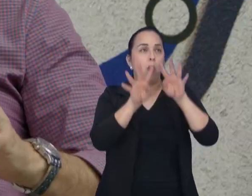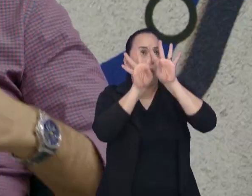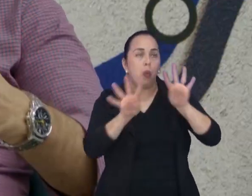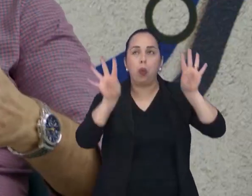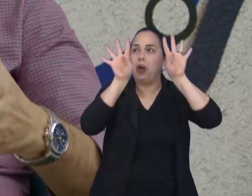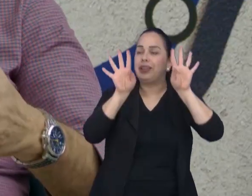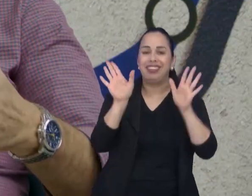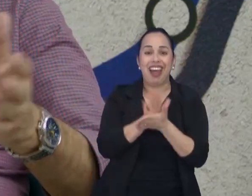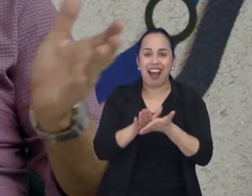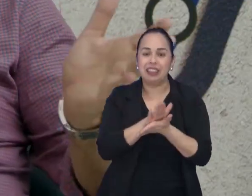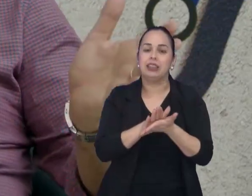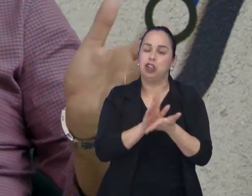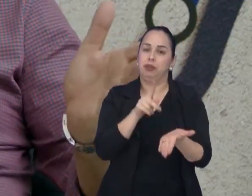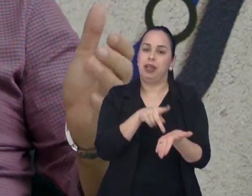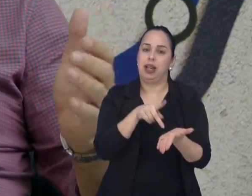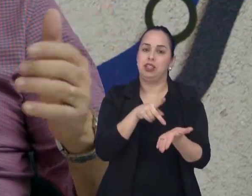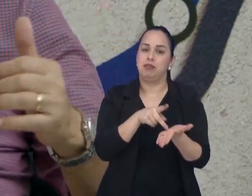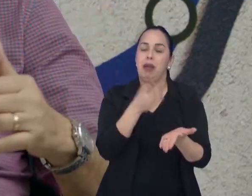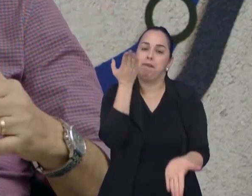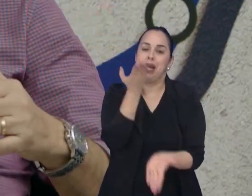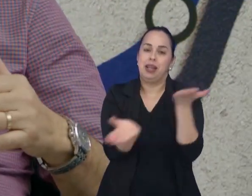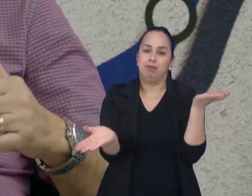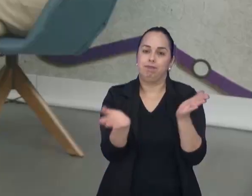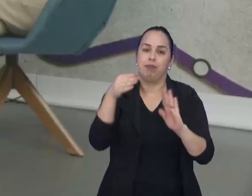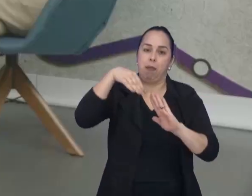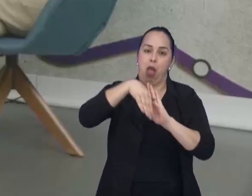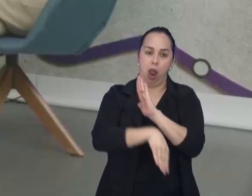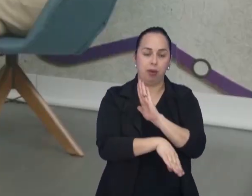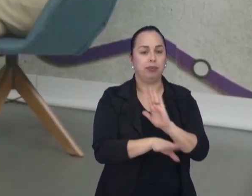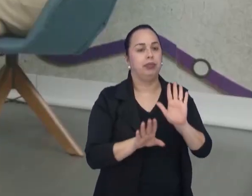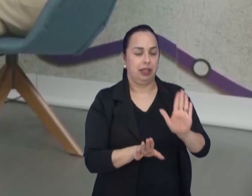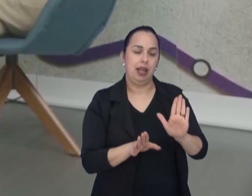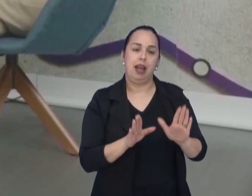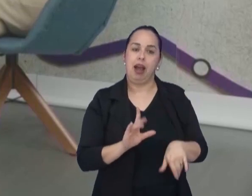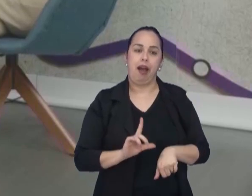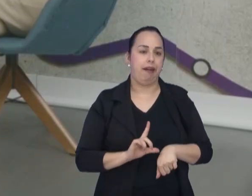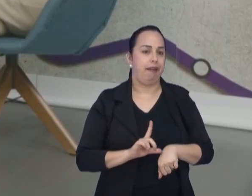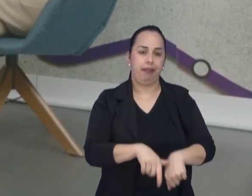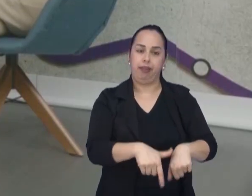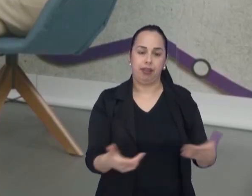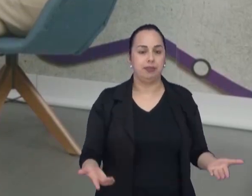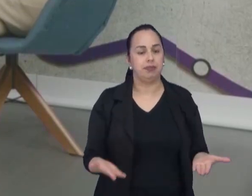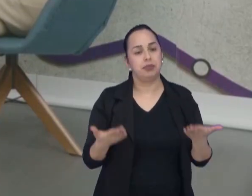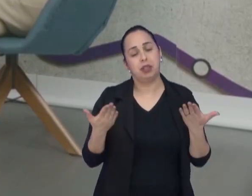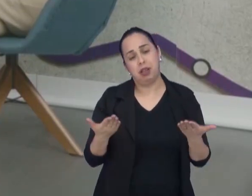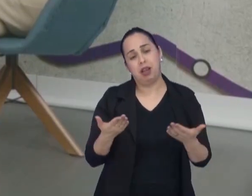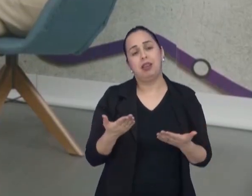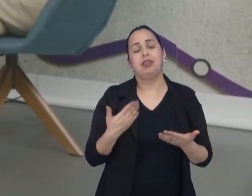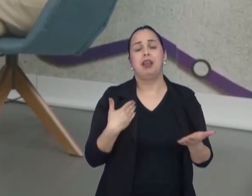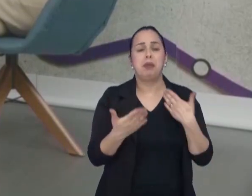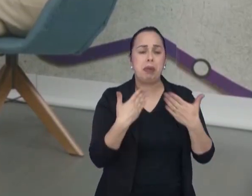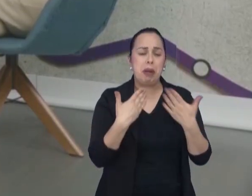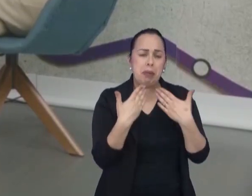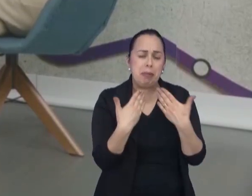loja, ele realmente vai perder para a concorrência, né? Fica para trás, Fica né? para trás, exatamente. Melo, eu vou acabar te interrompendo, a gente está